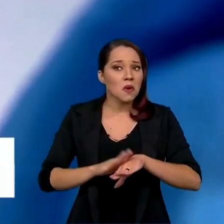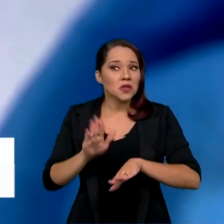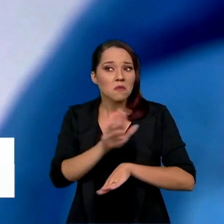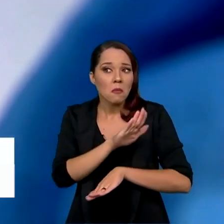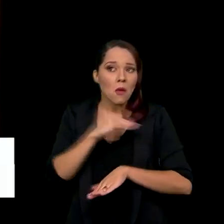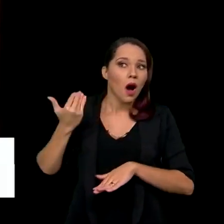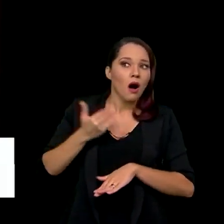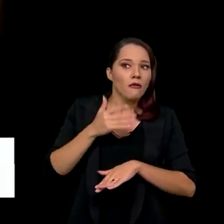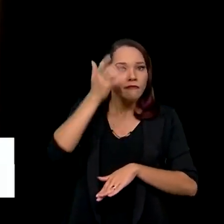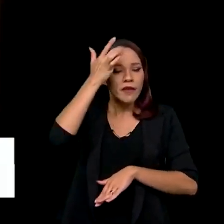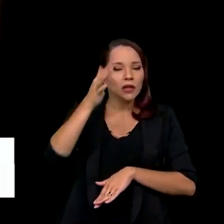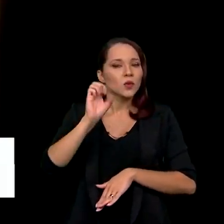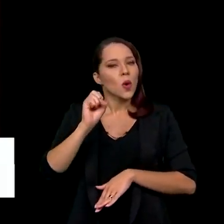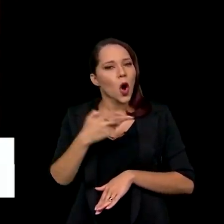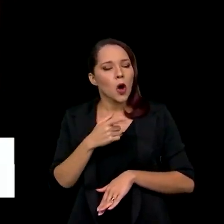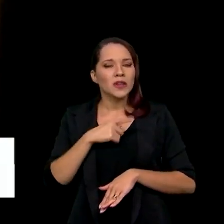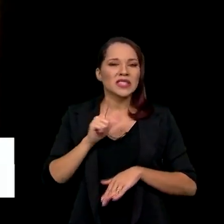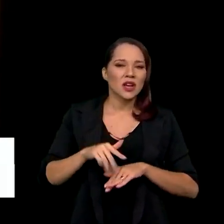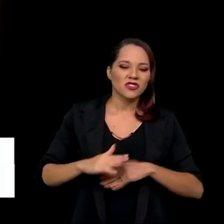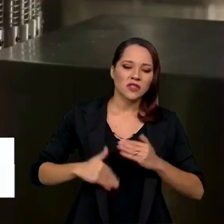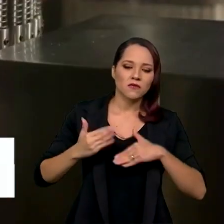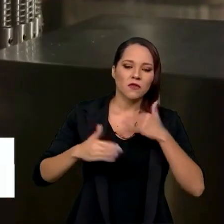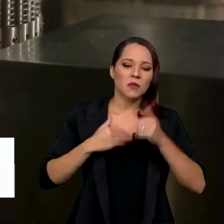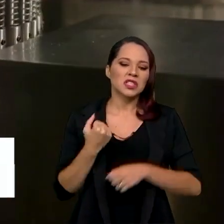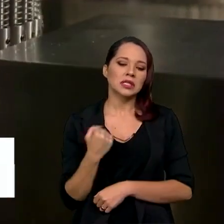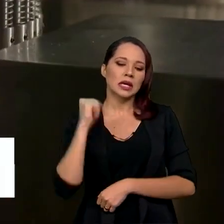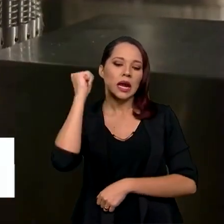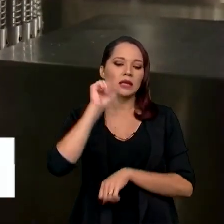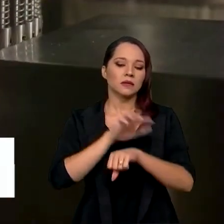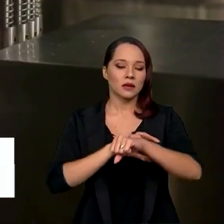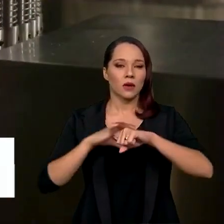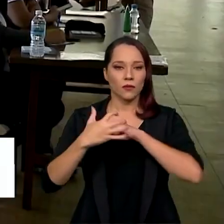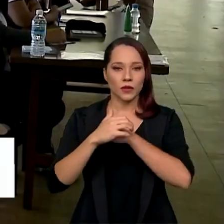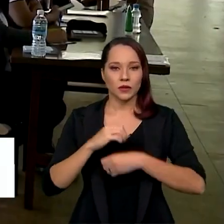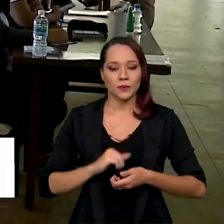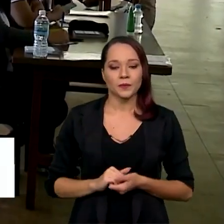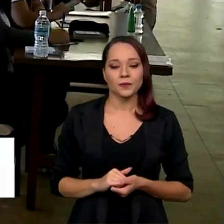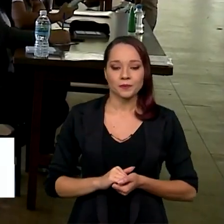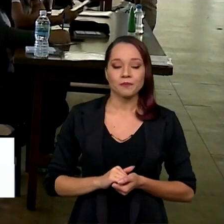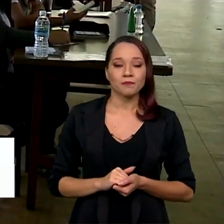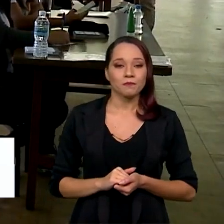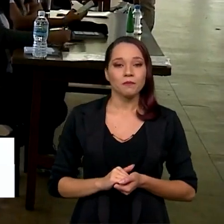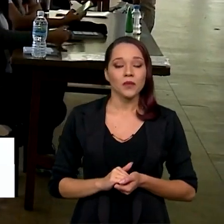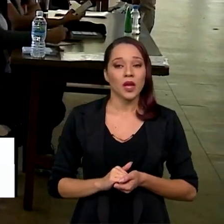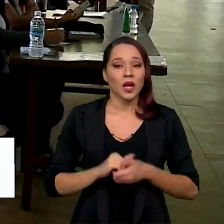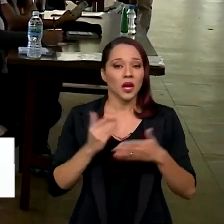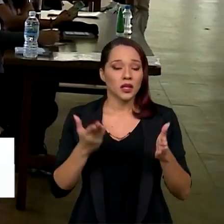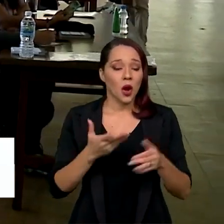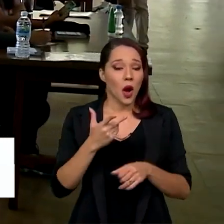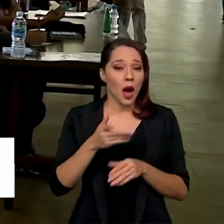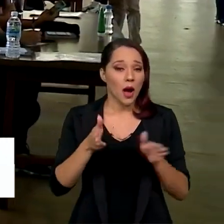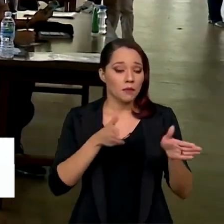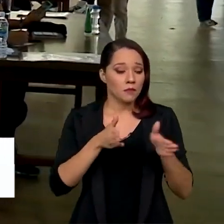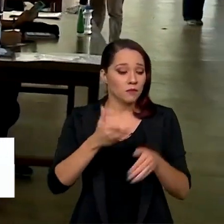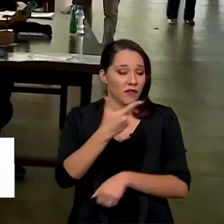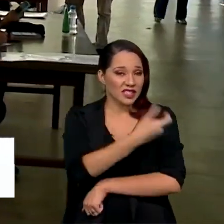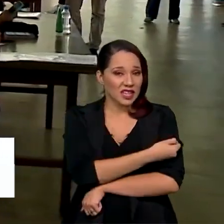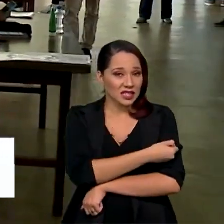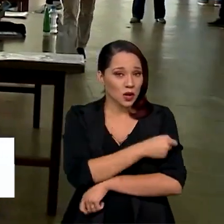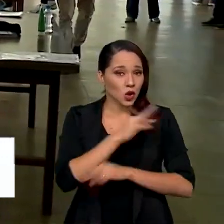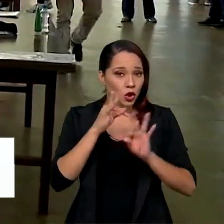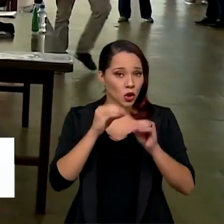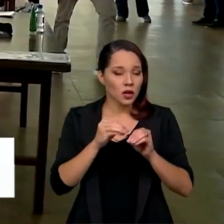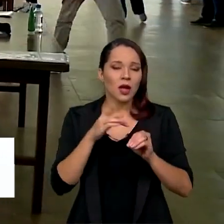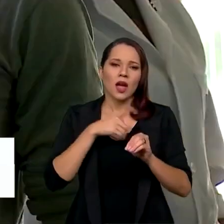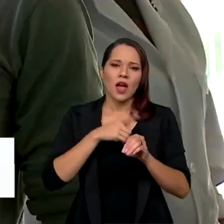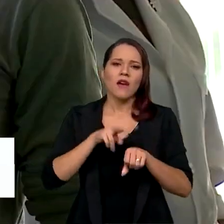letal ou se está ligada ao desenvolvimento de casos graves de Covid-19. O ciclo completo de vacinação é eficaz contra a